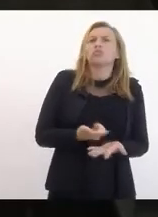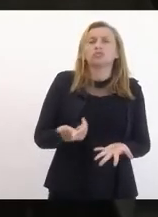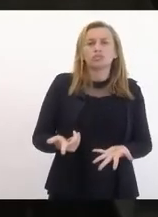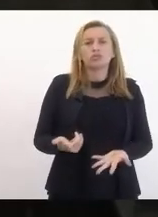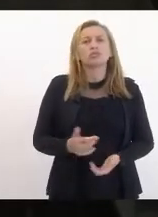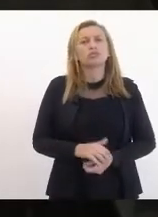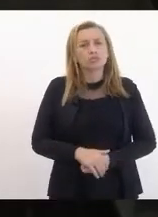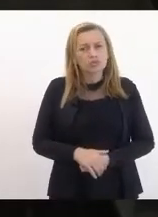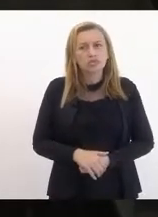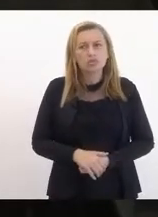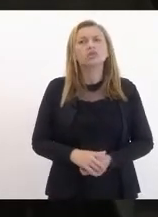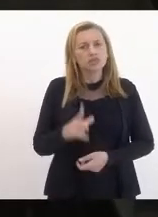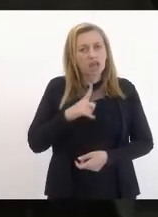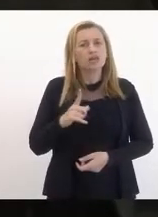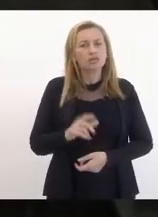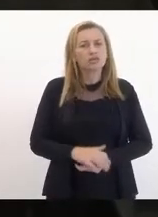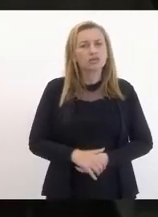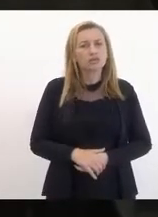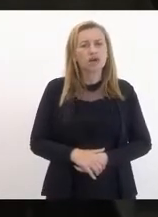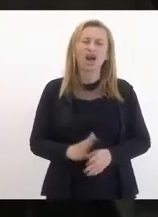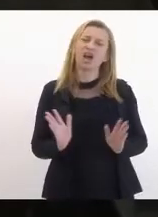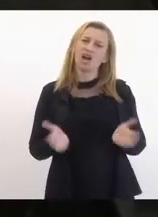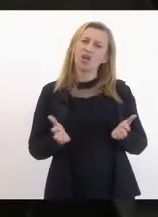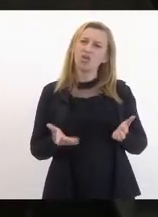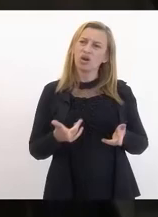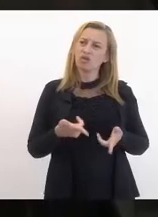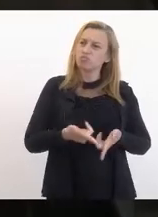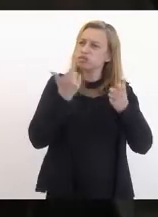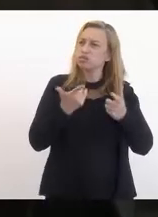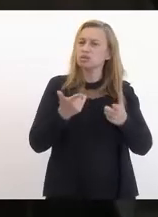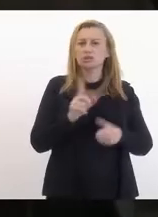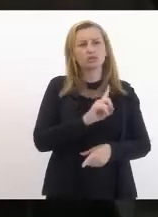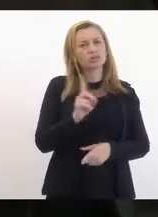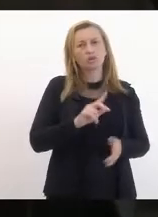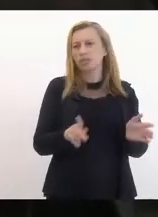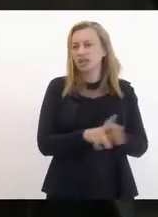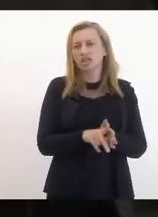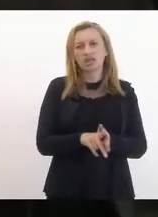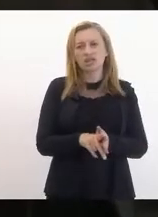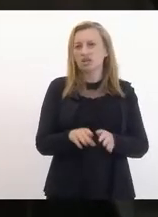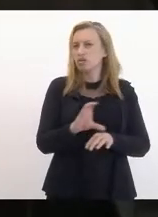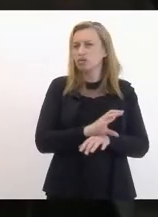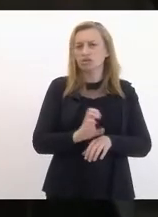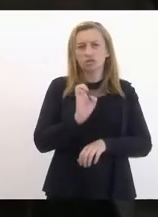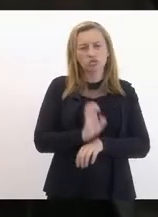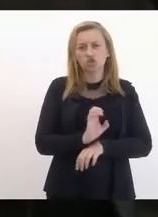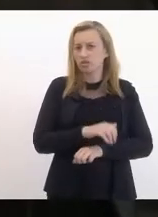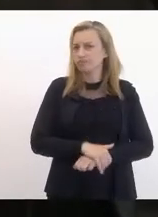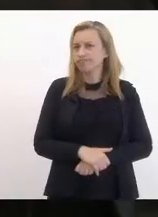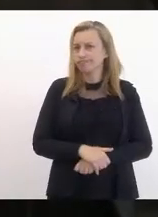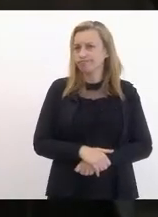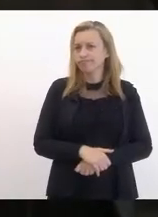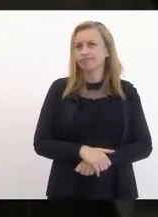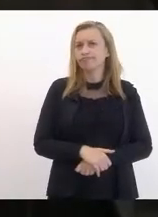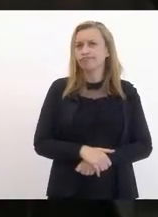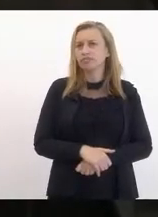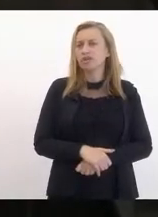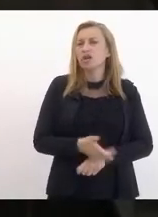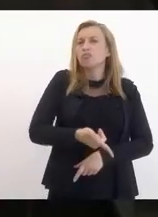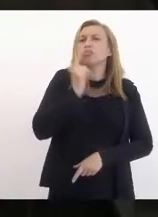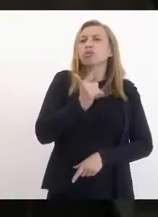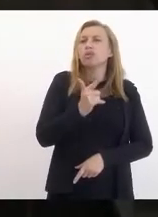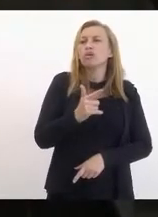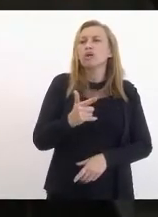deveria detê-lo, tem. Agora, executar não faz parte das prerrogativas do Estado. Quem faz a execução é o